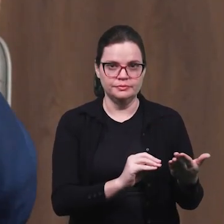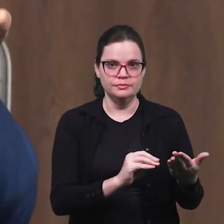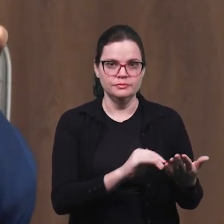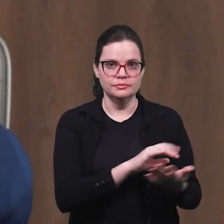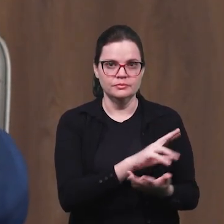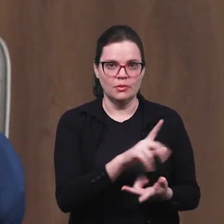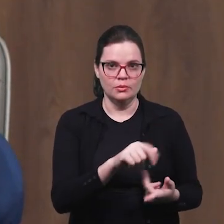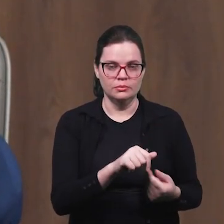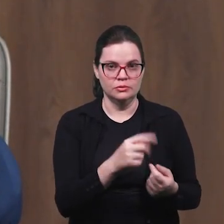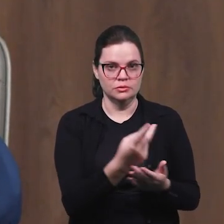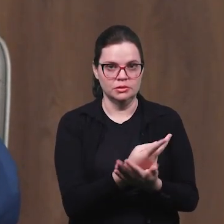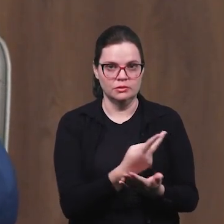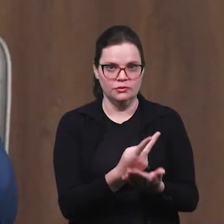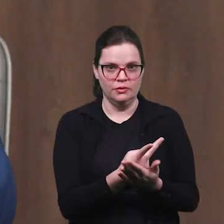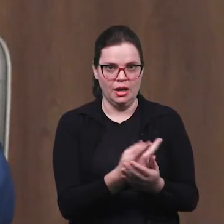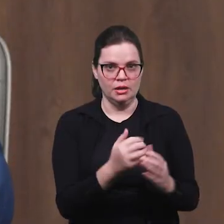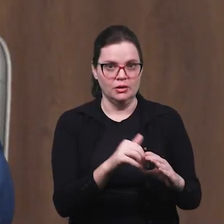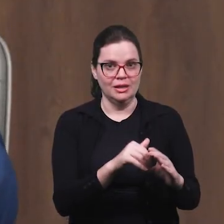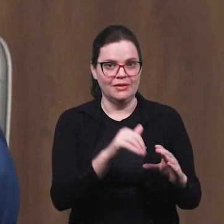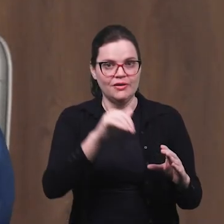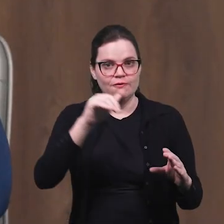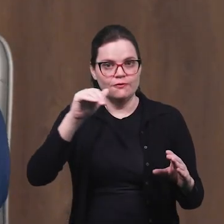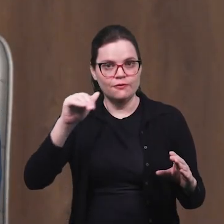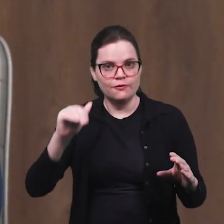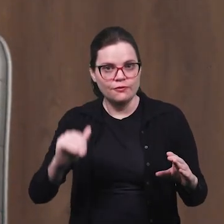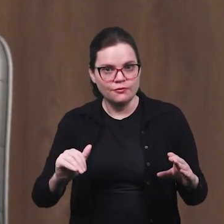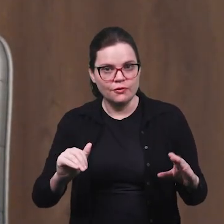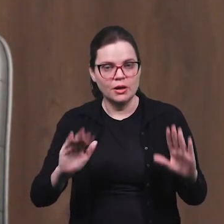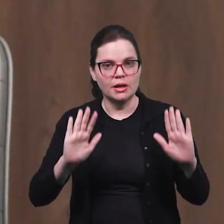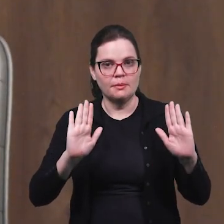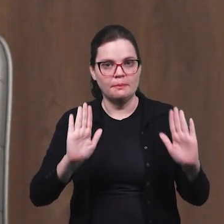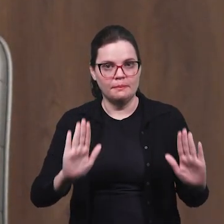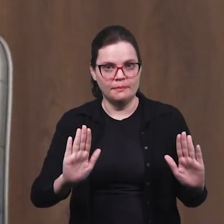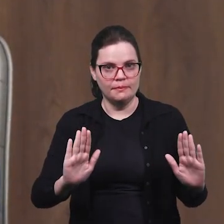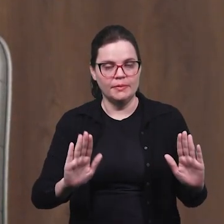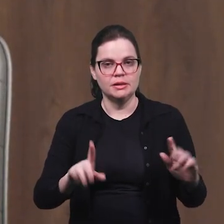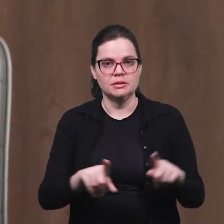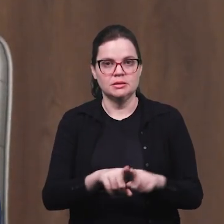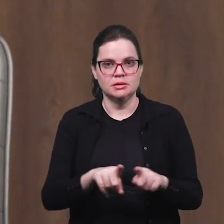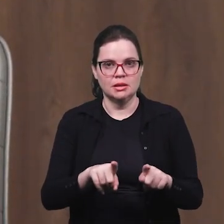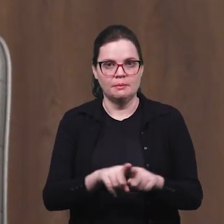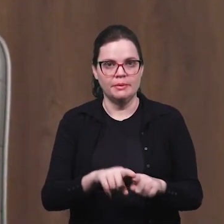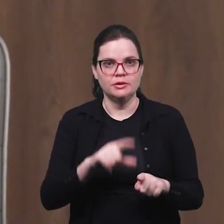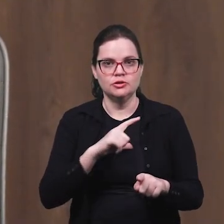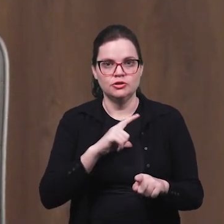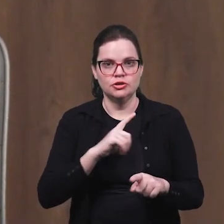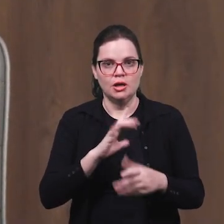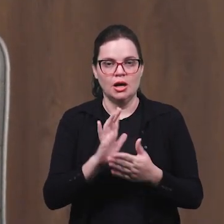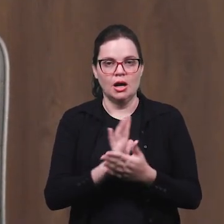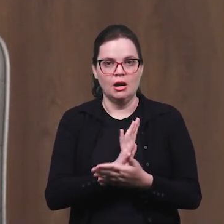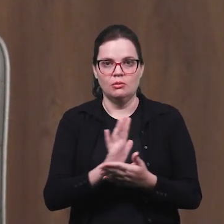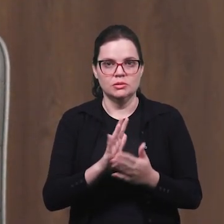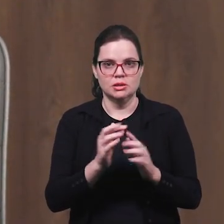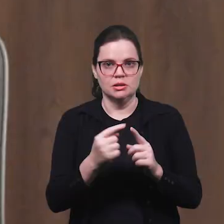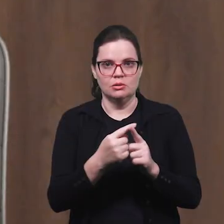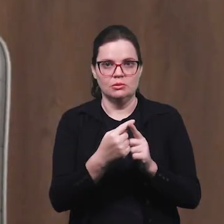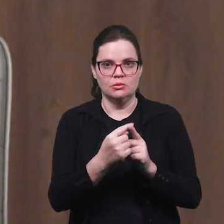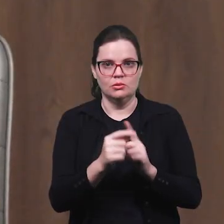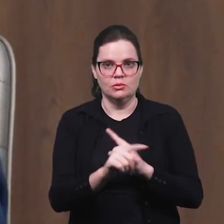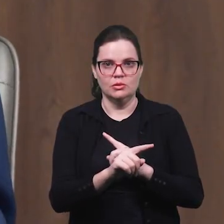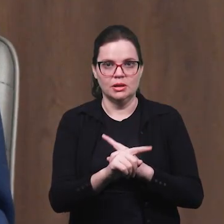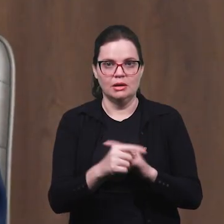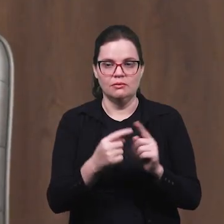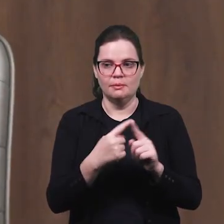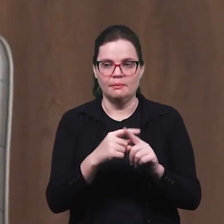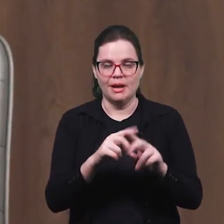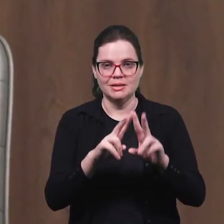alguns procedimentos errados da igreja. Mas havia aqueles outros também que divergiam com heresias, que